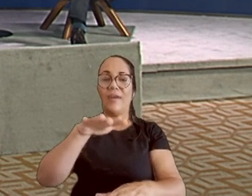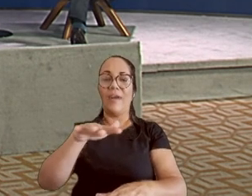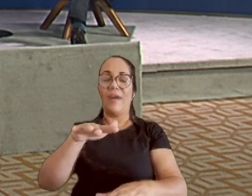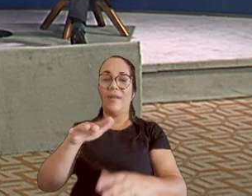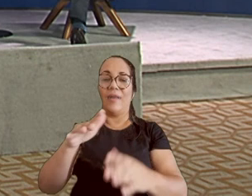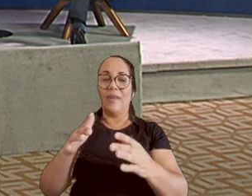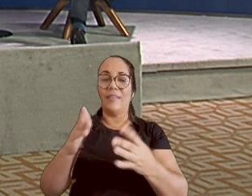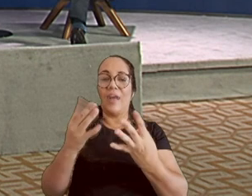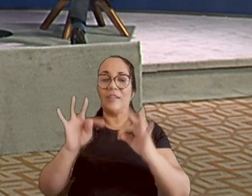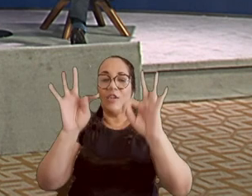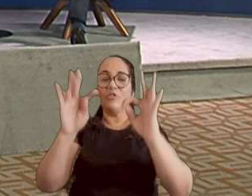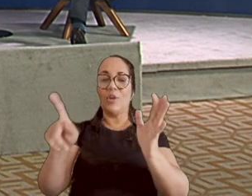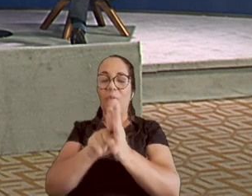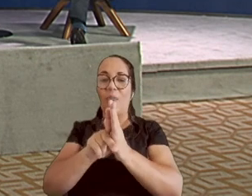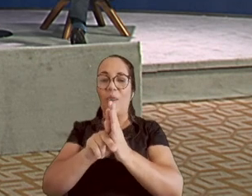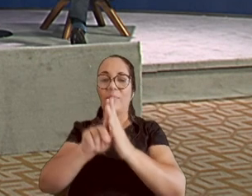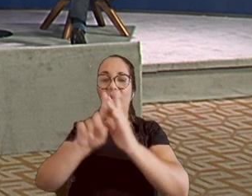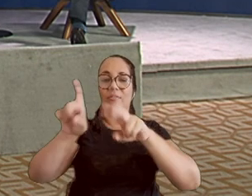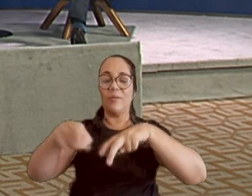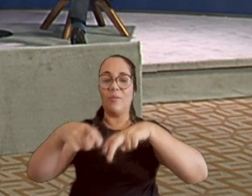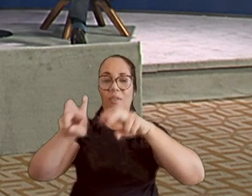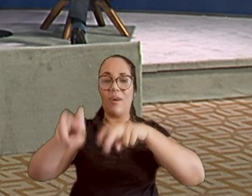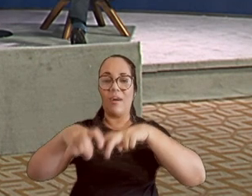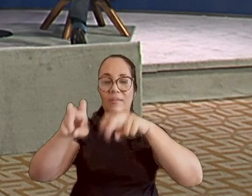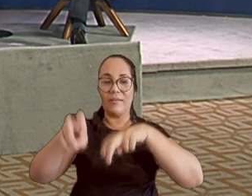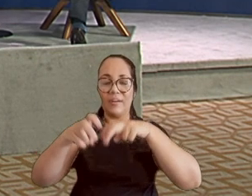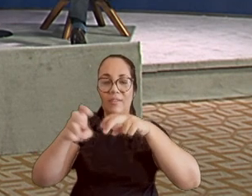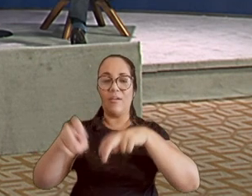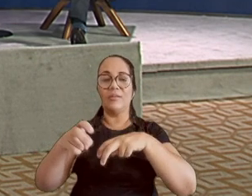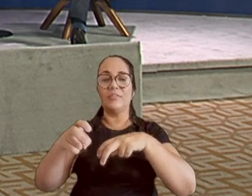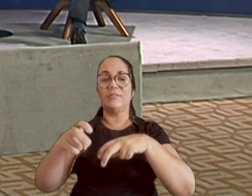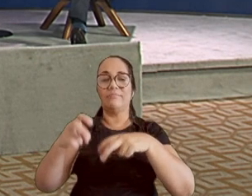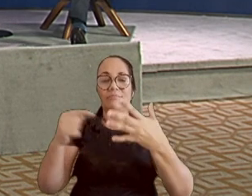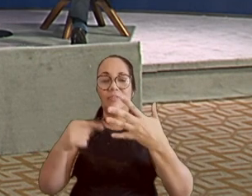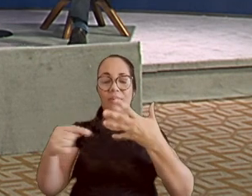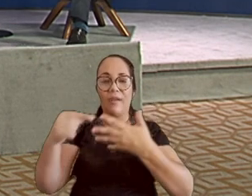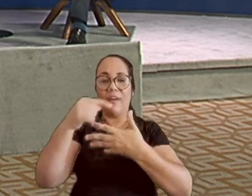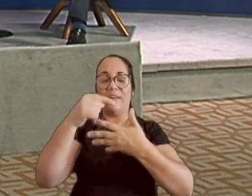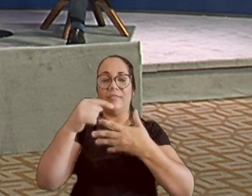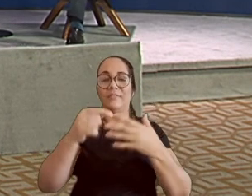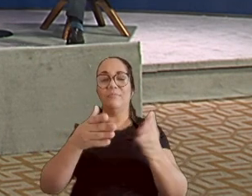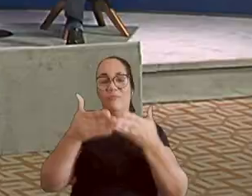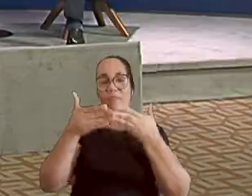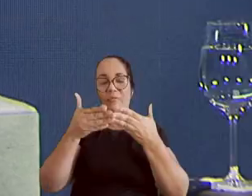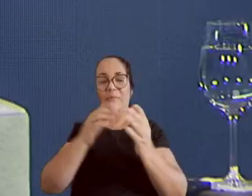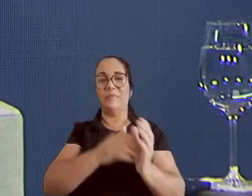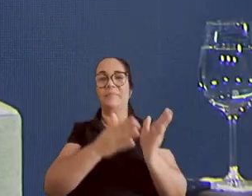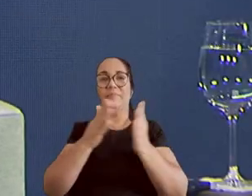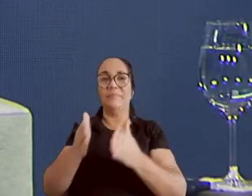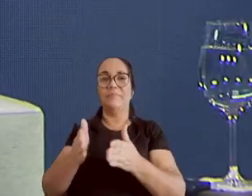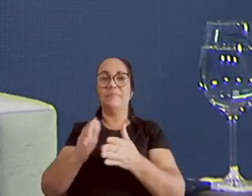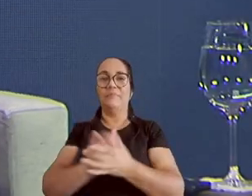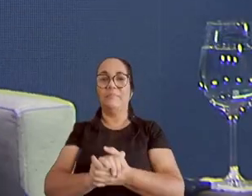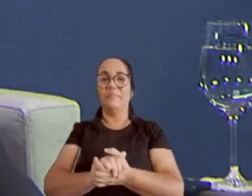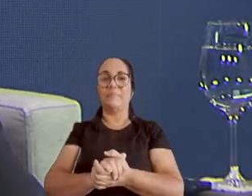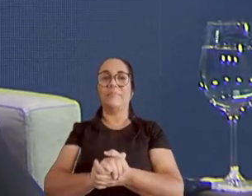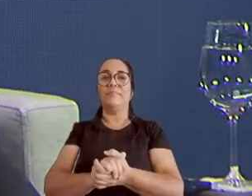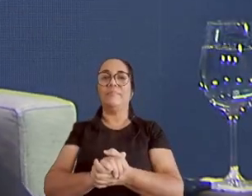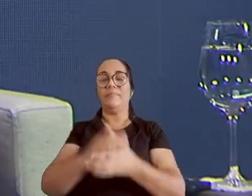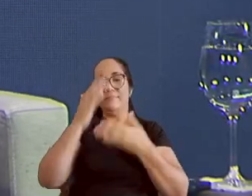todo saibam e conheçam as iniciativas aí de dos três por favor primeiro Obrigado